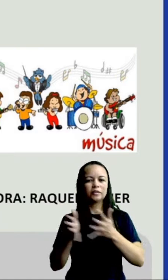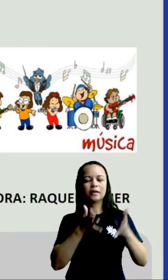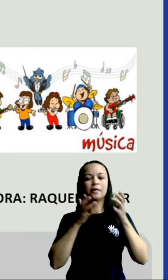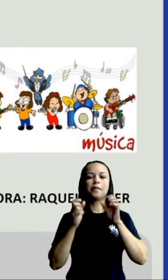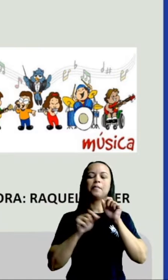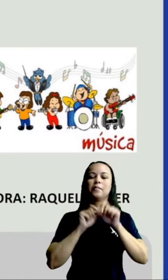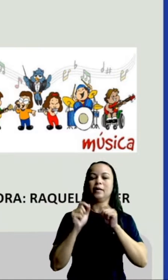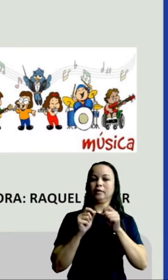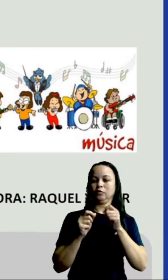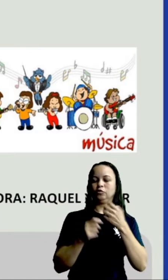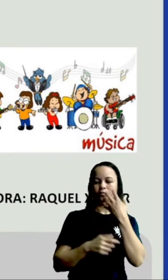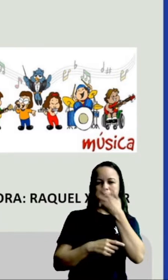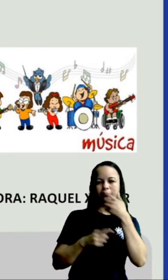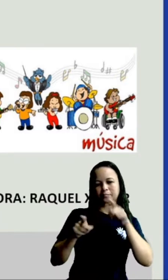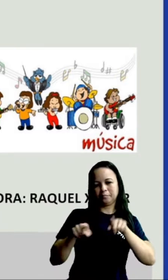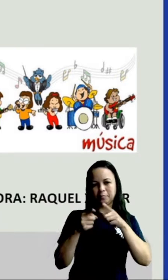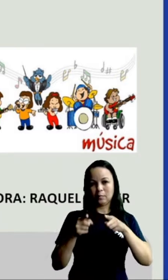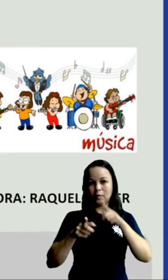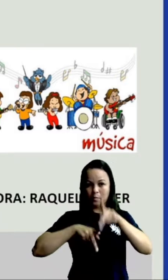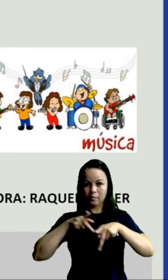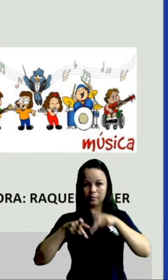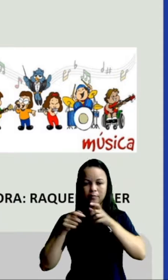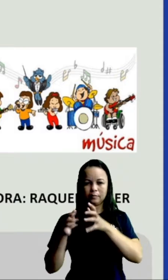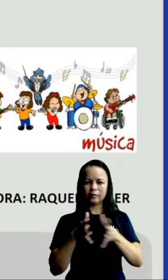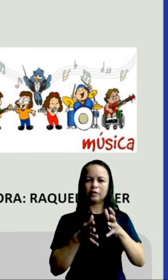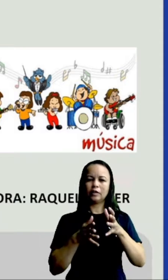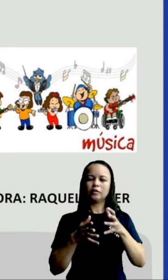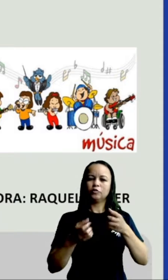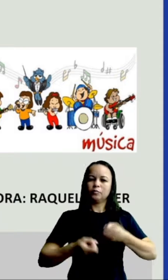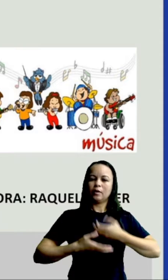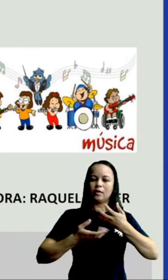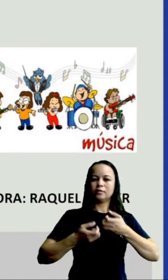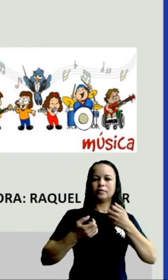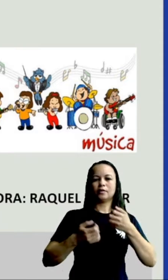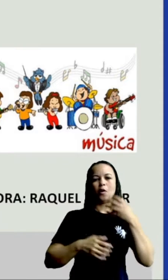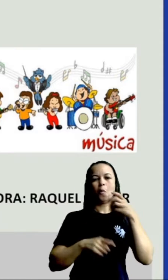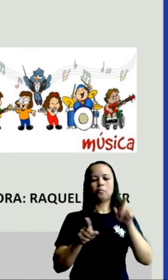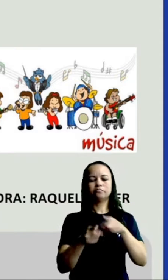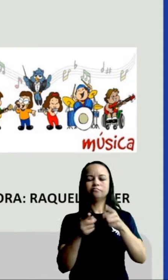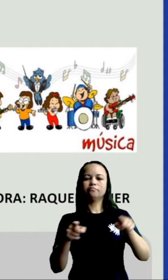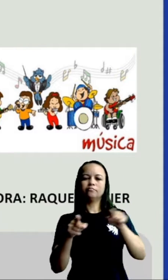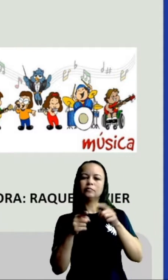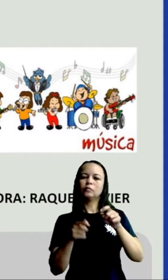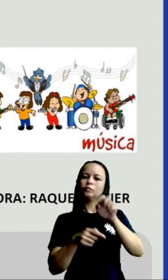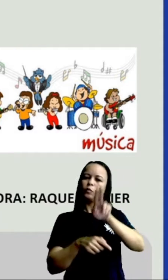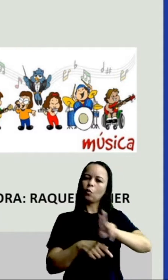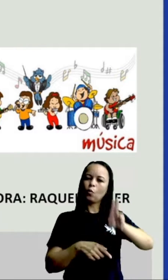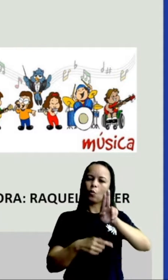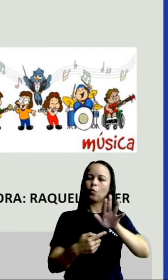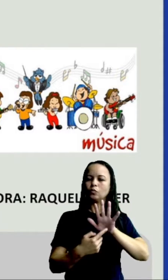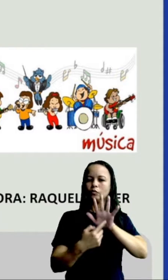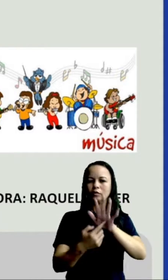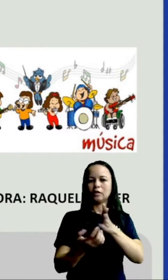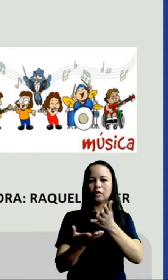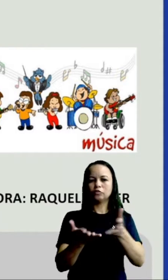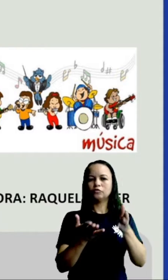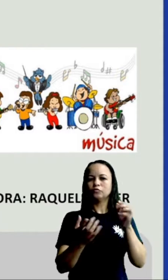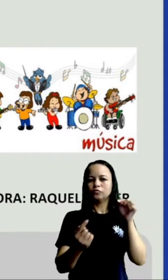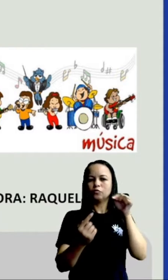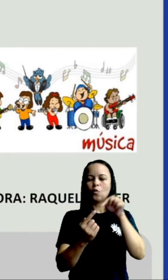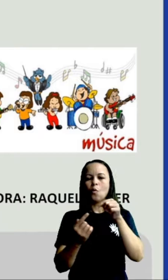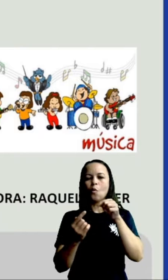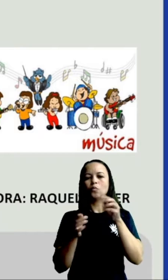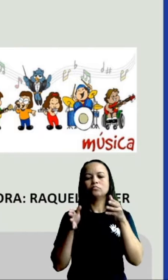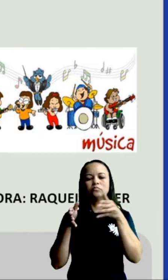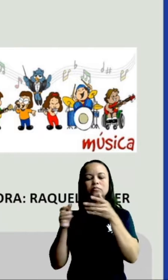erudita os gêneros música popular de expressão musical reconhecendo os lusos e as funções da música